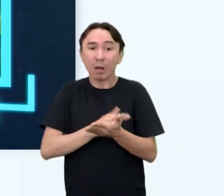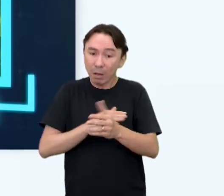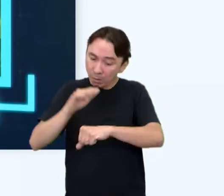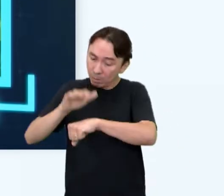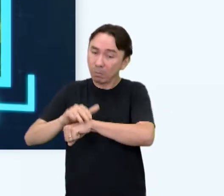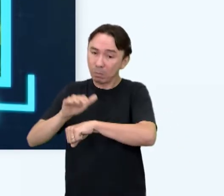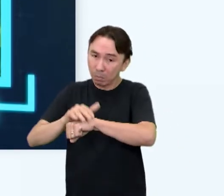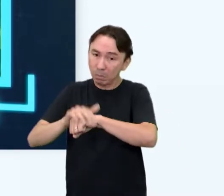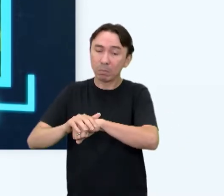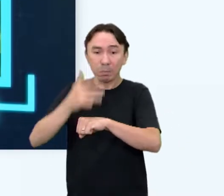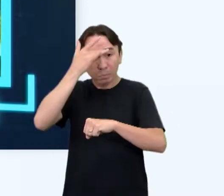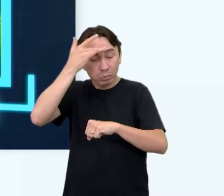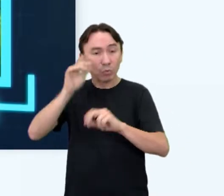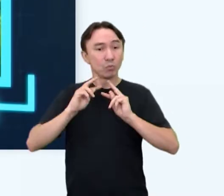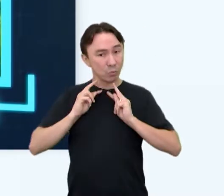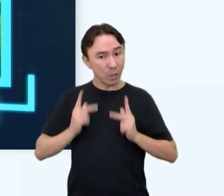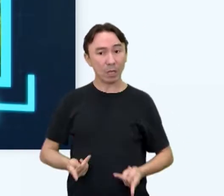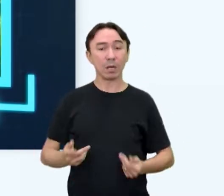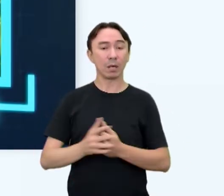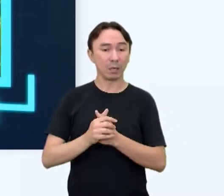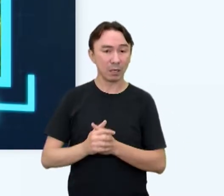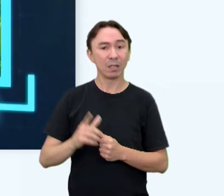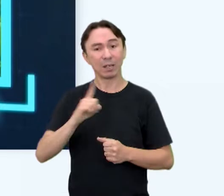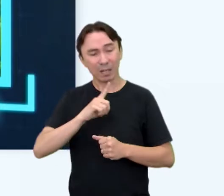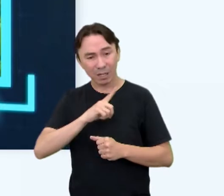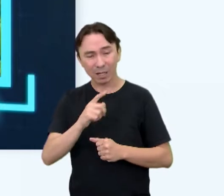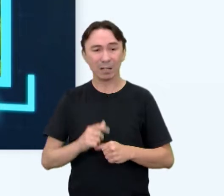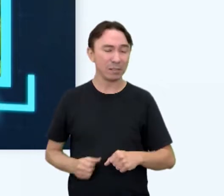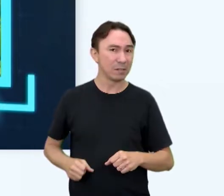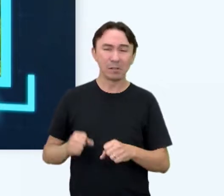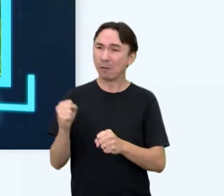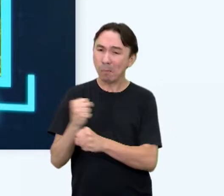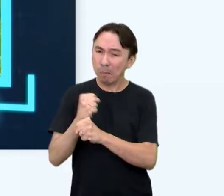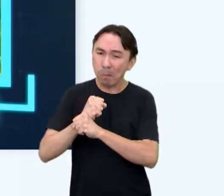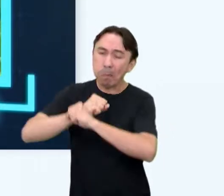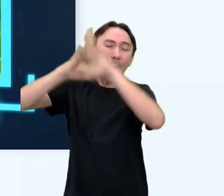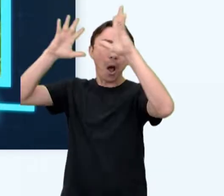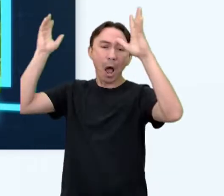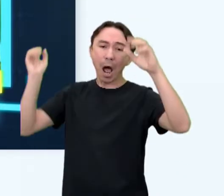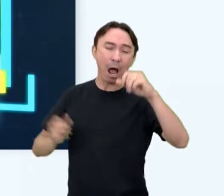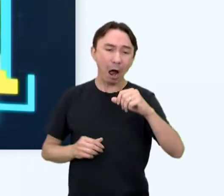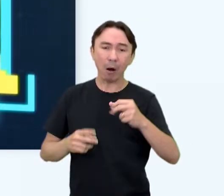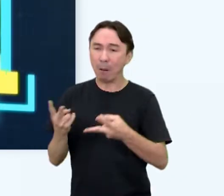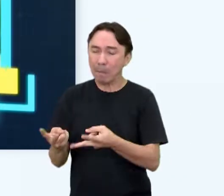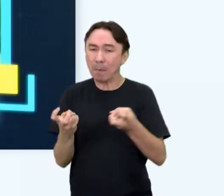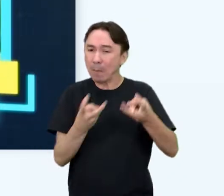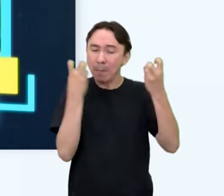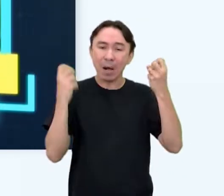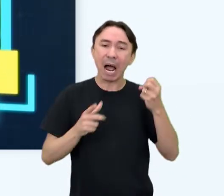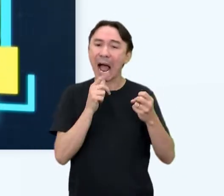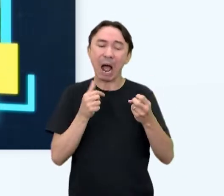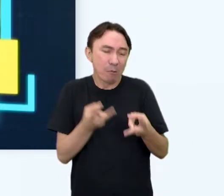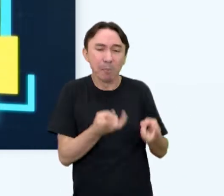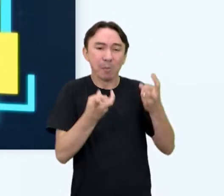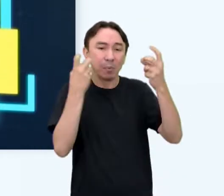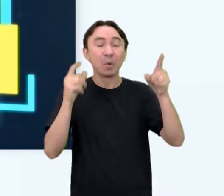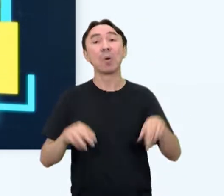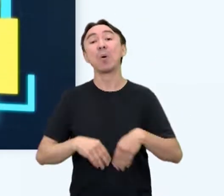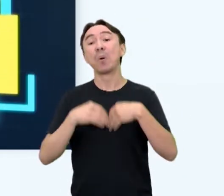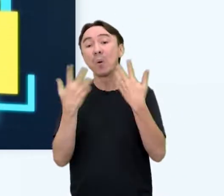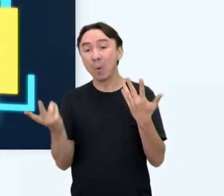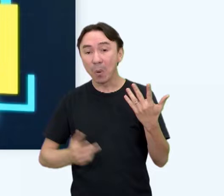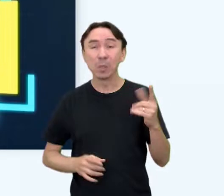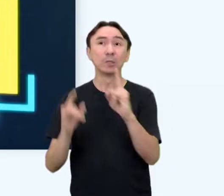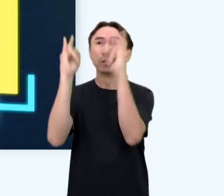São originados por meio de explosões, extração de minérios, de água ou até mesmo por queda de edifícios.